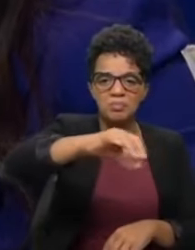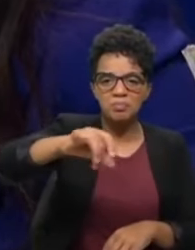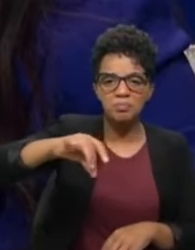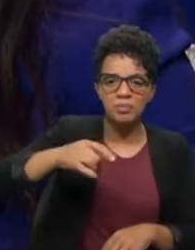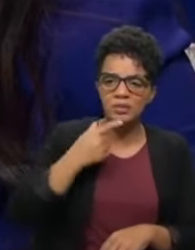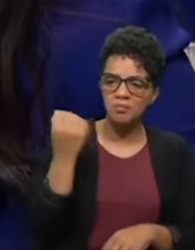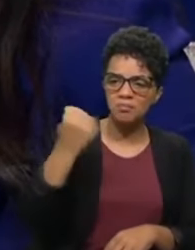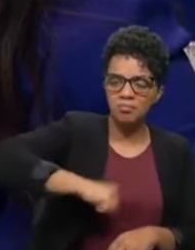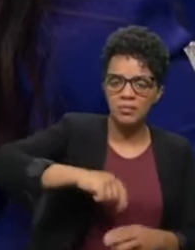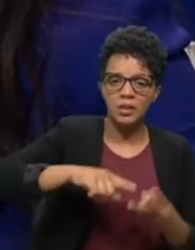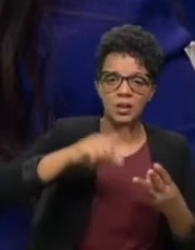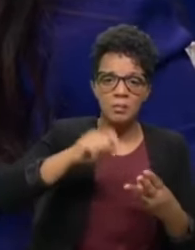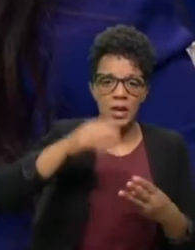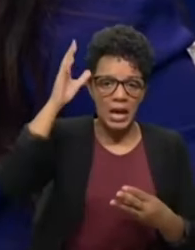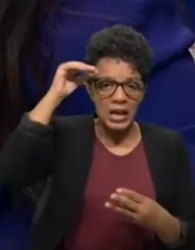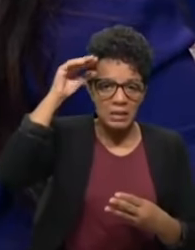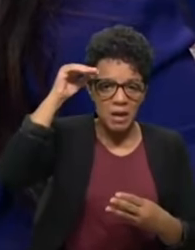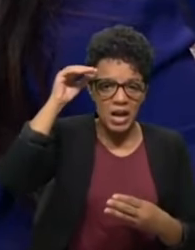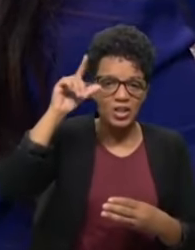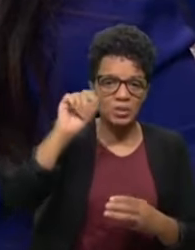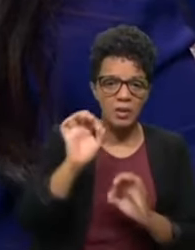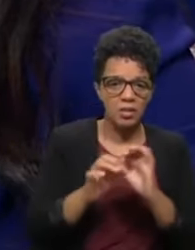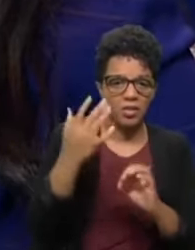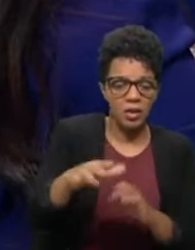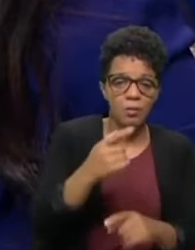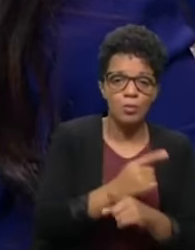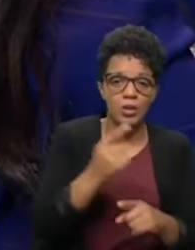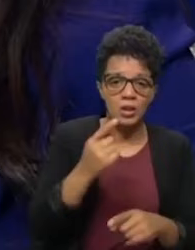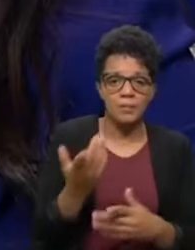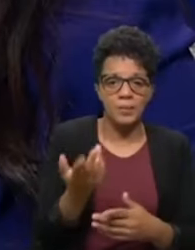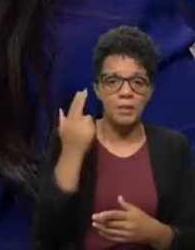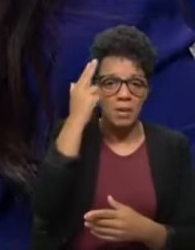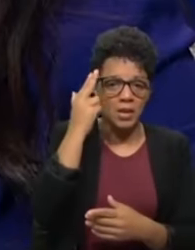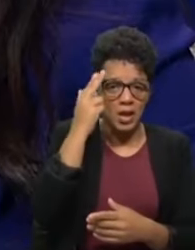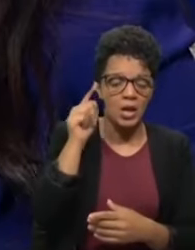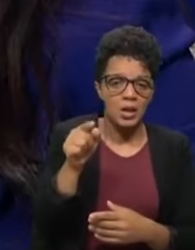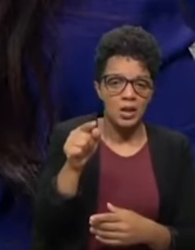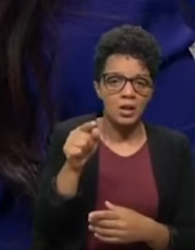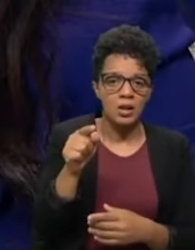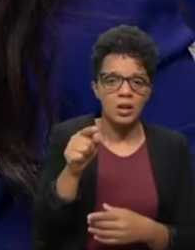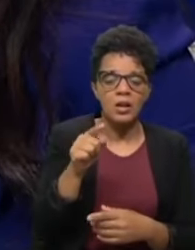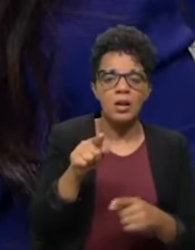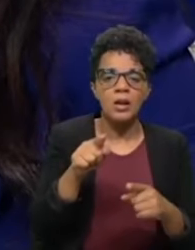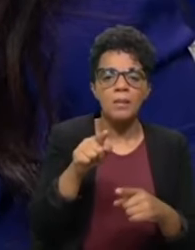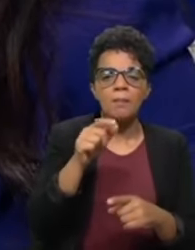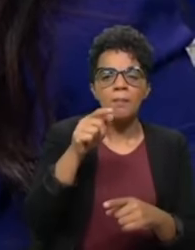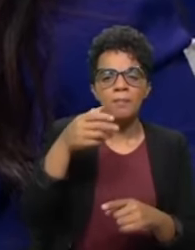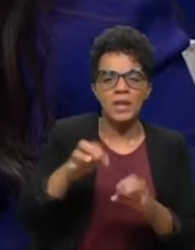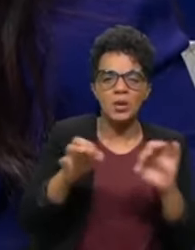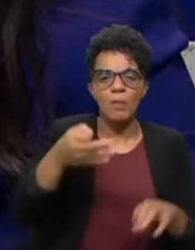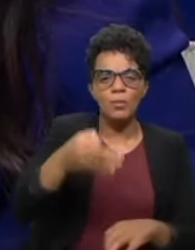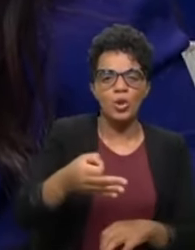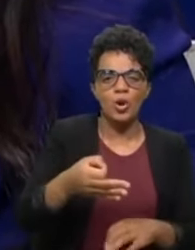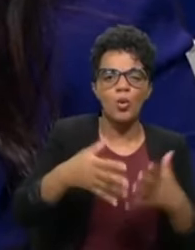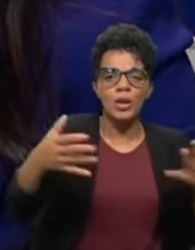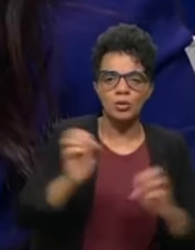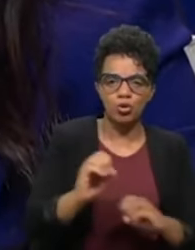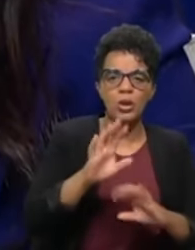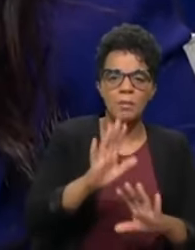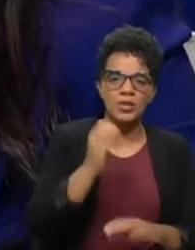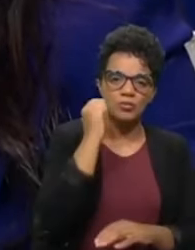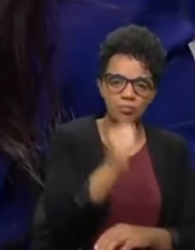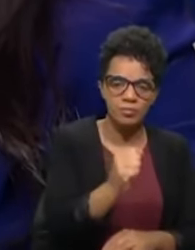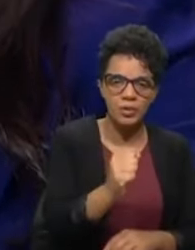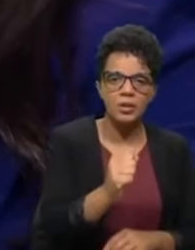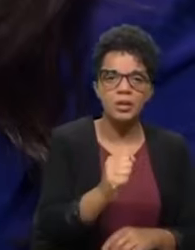animais também. Porque na Madeira não há touradas, mas depois na Madeira houve massacres da cabra das desertas, tanto na Deserta